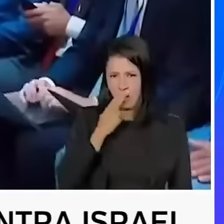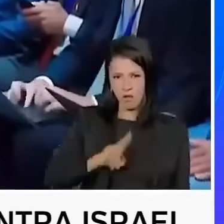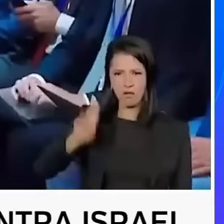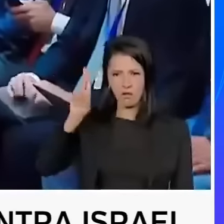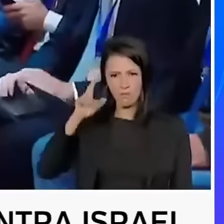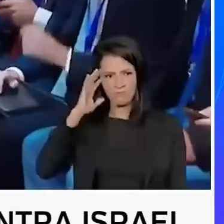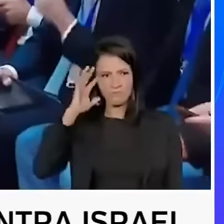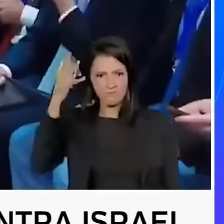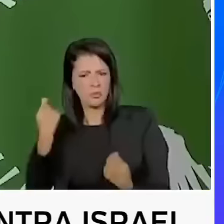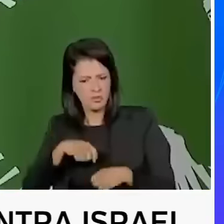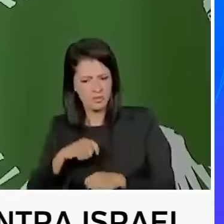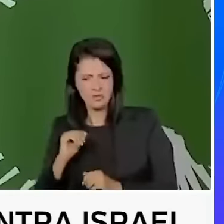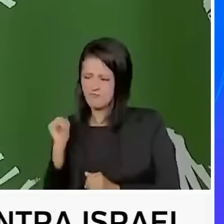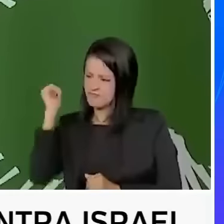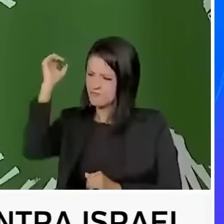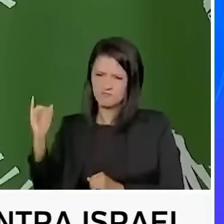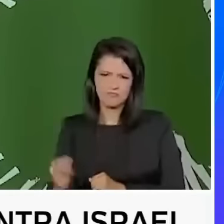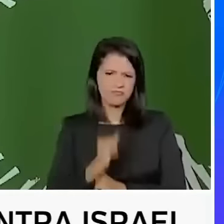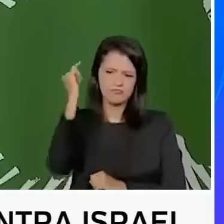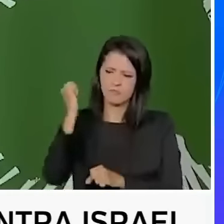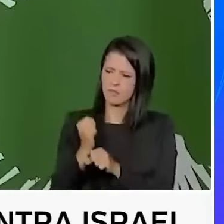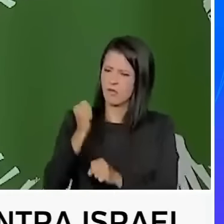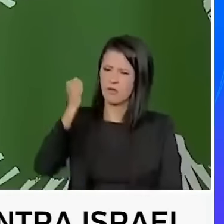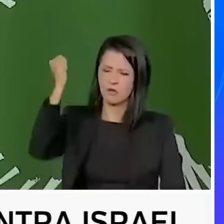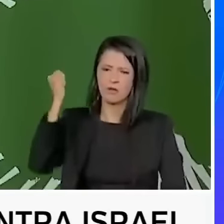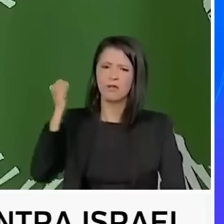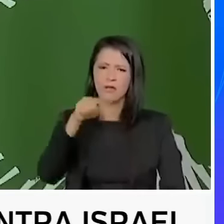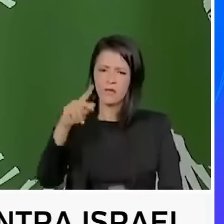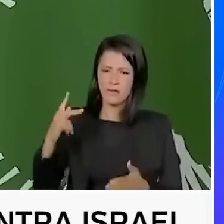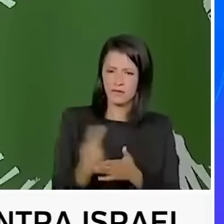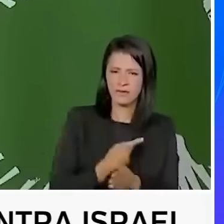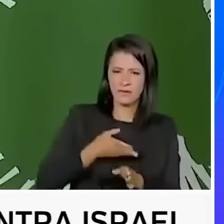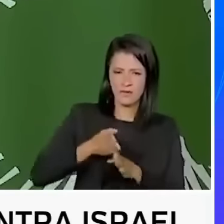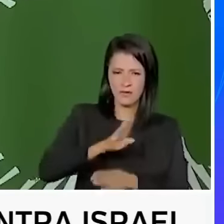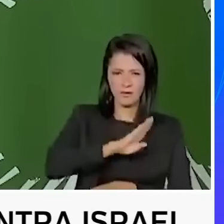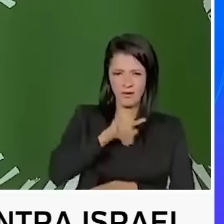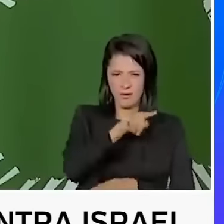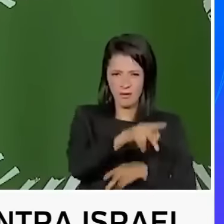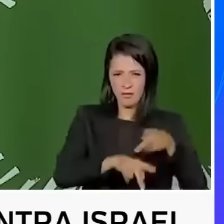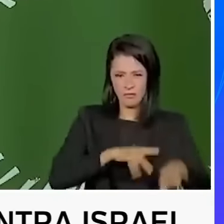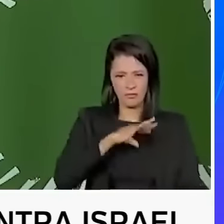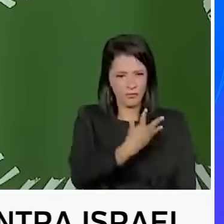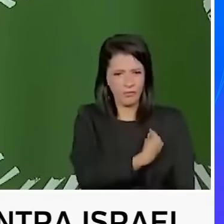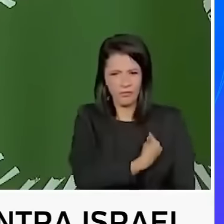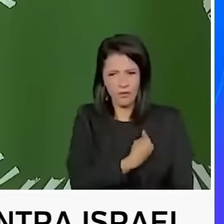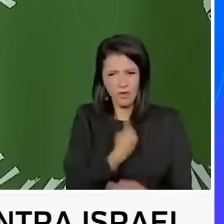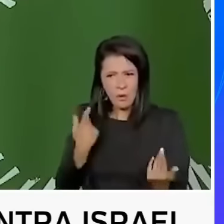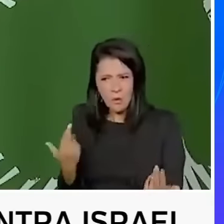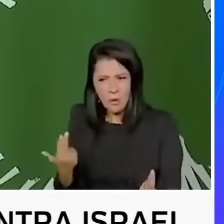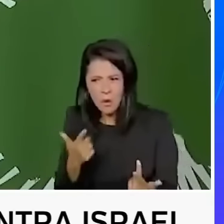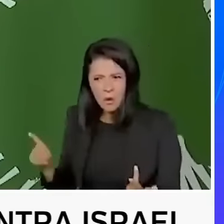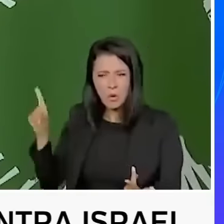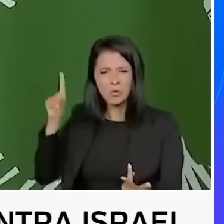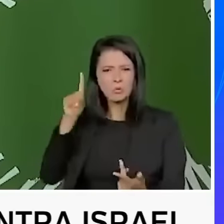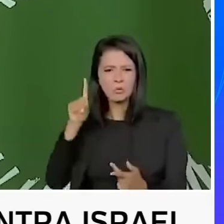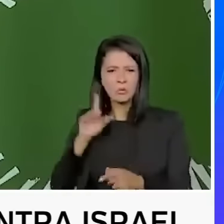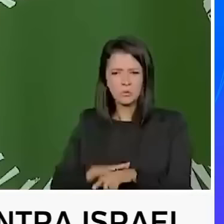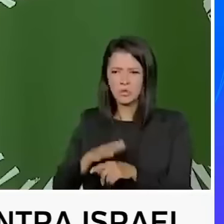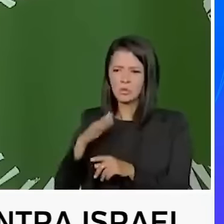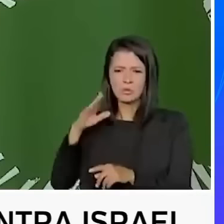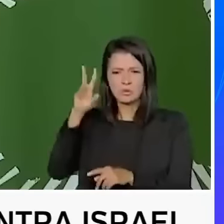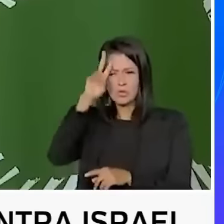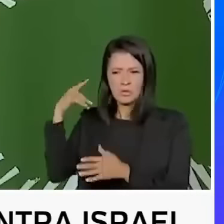apagar das luzes do governo bolsonaro o Brasil optou por uma abstenção no voto da ONU ao lado de outros 52